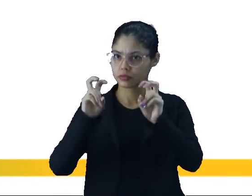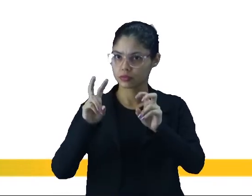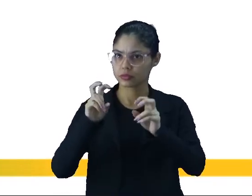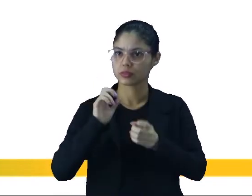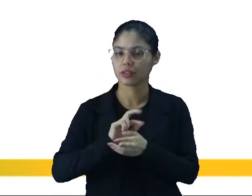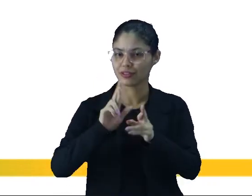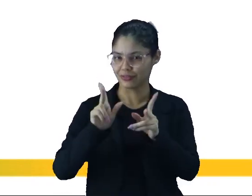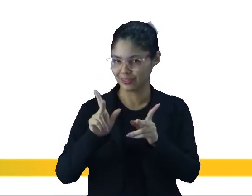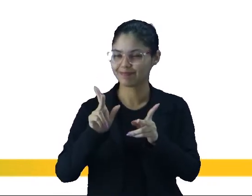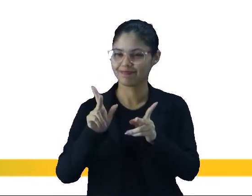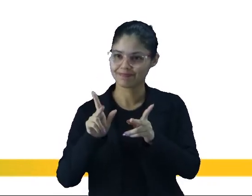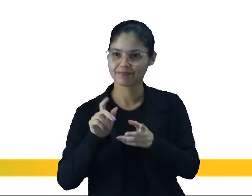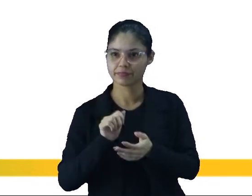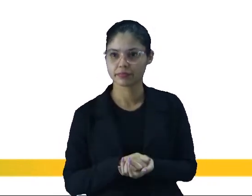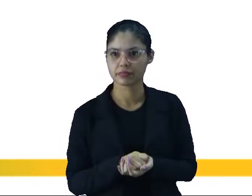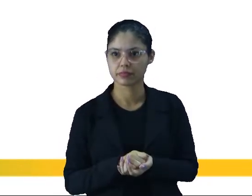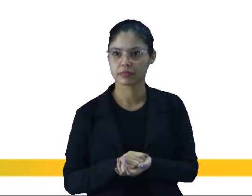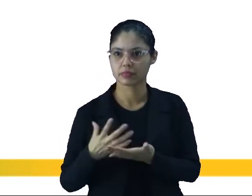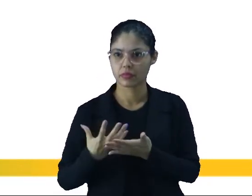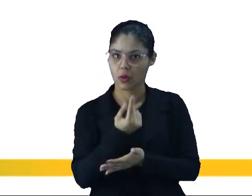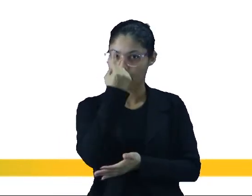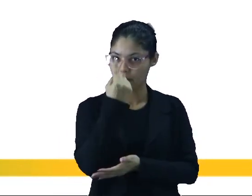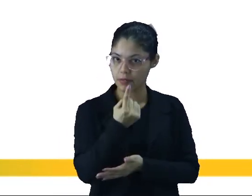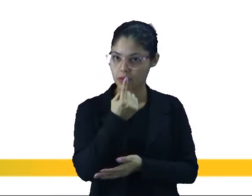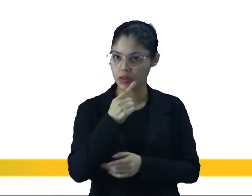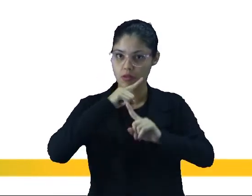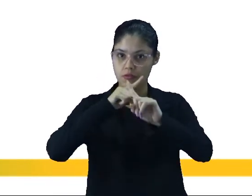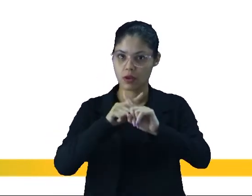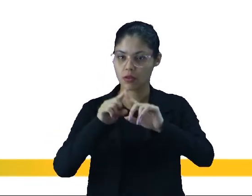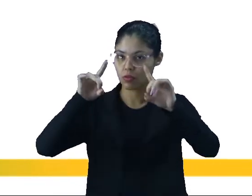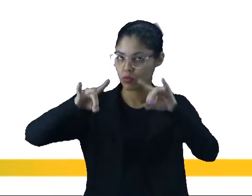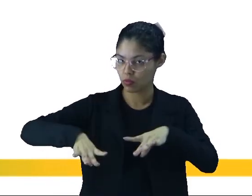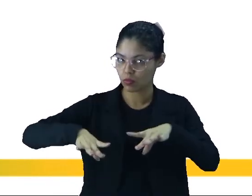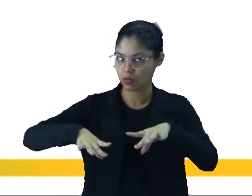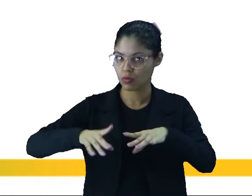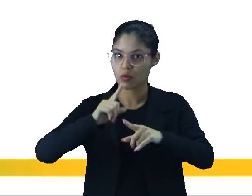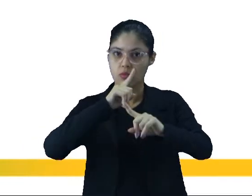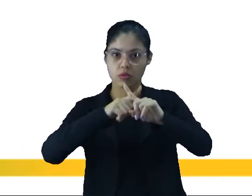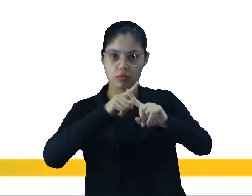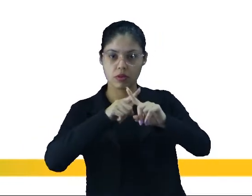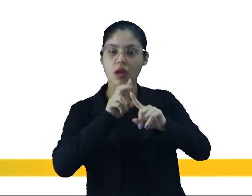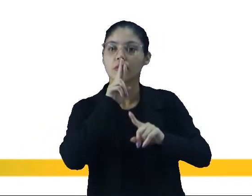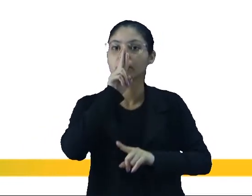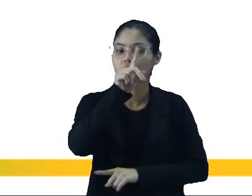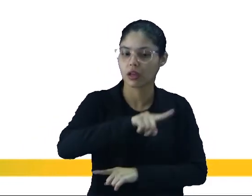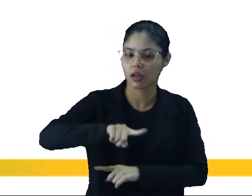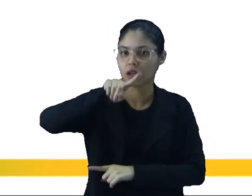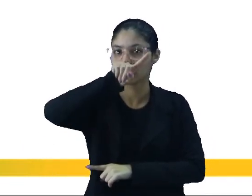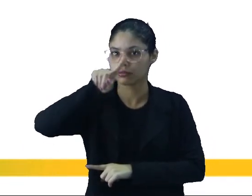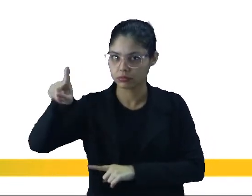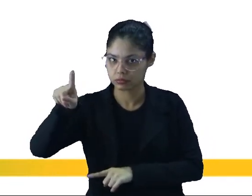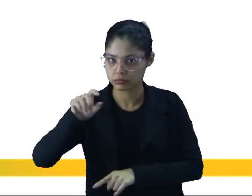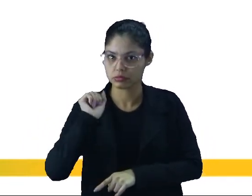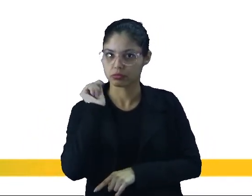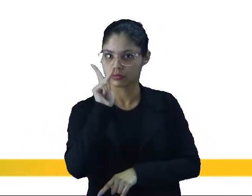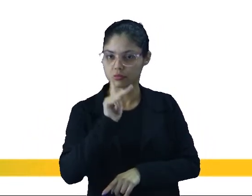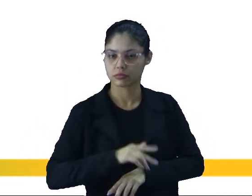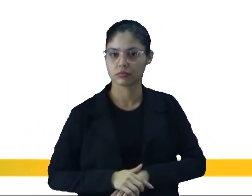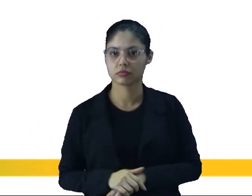médio aqui é diferente. É pegar o primeiro vezes o último, multiplicar e calcular a raiz quadrada,